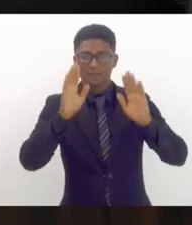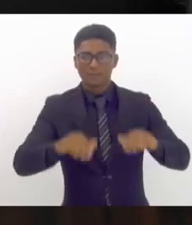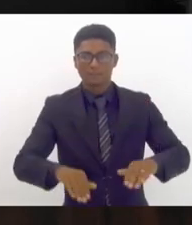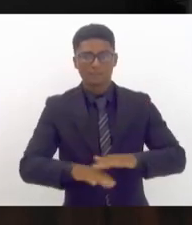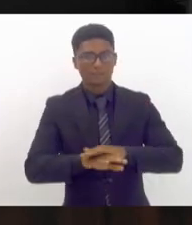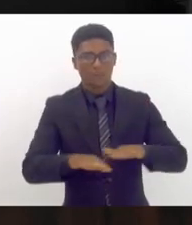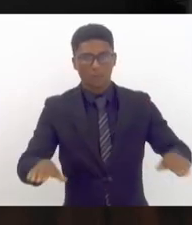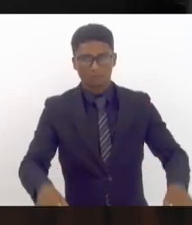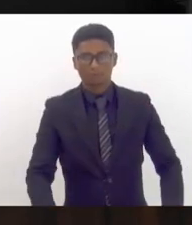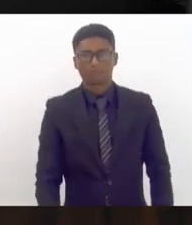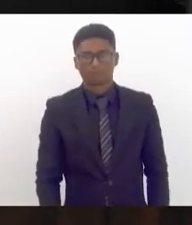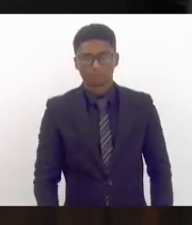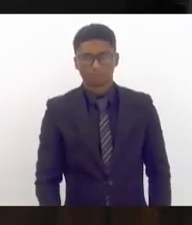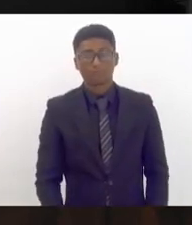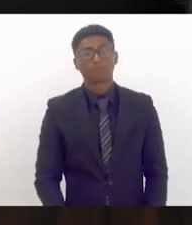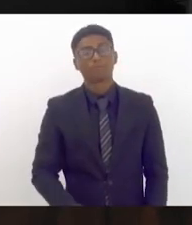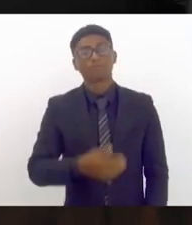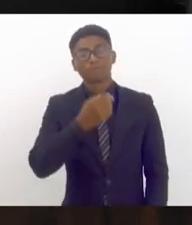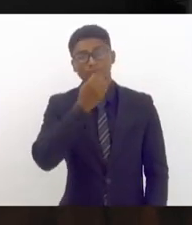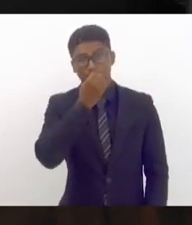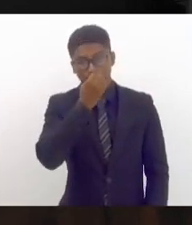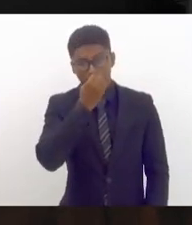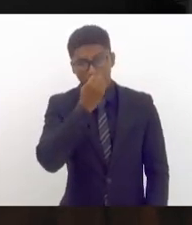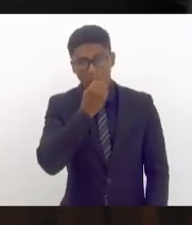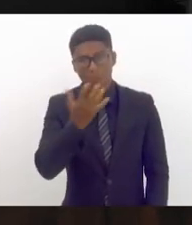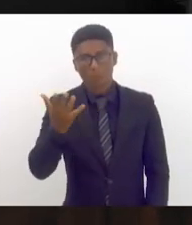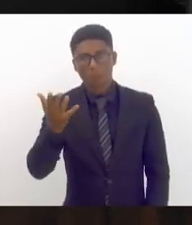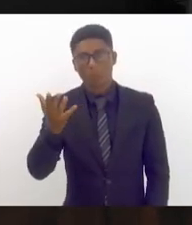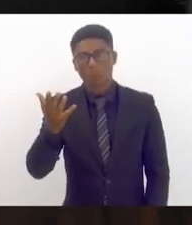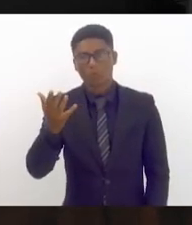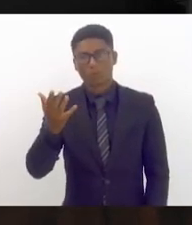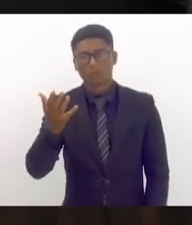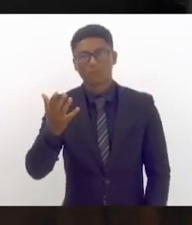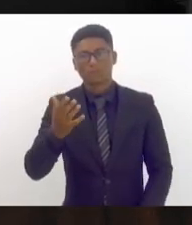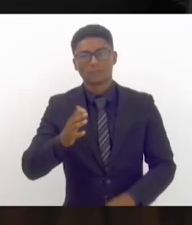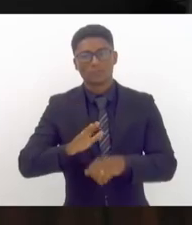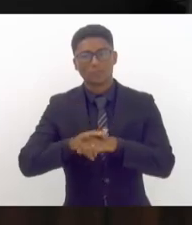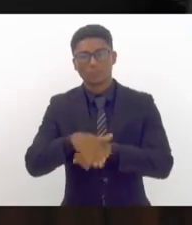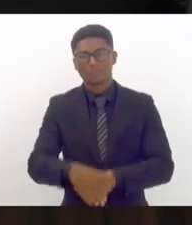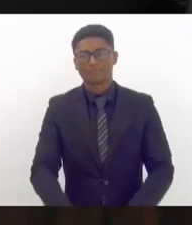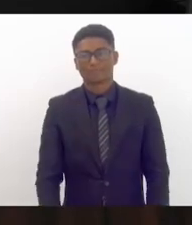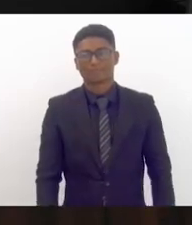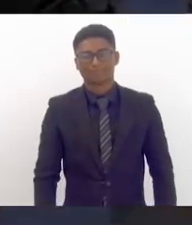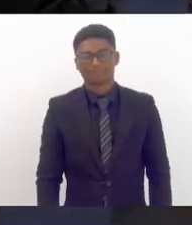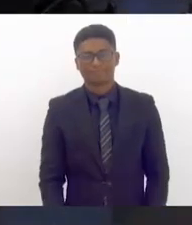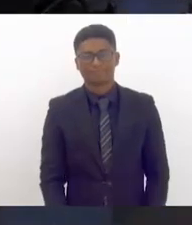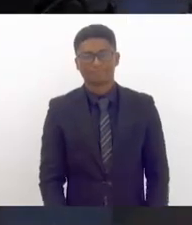a presente sessão, desejando a todos e a todas uma ótima noite.